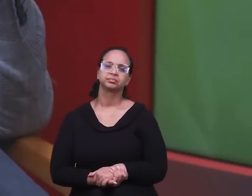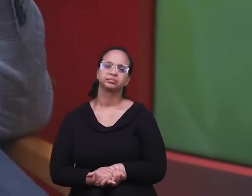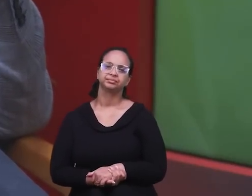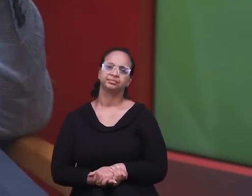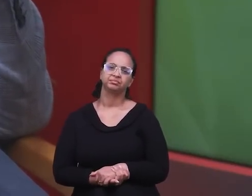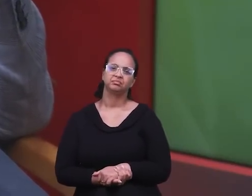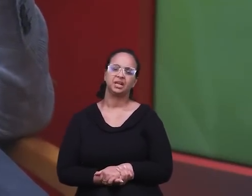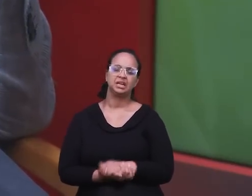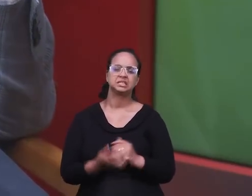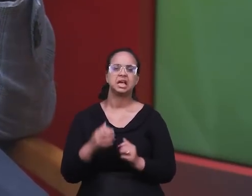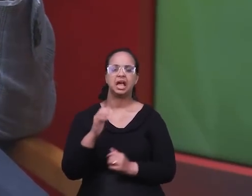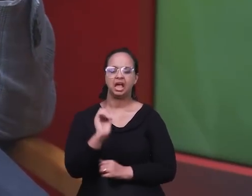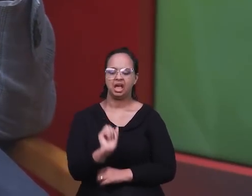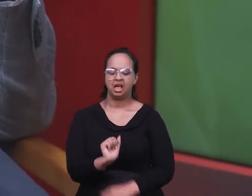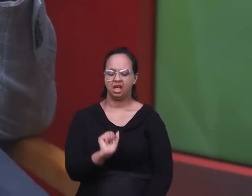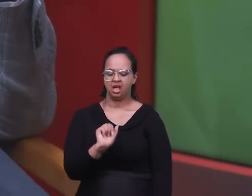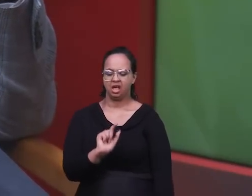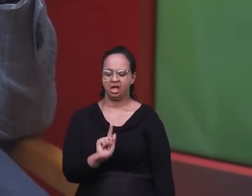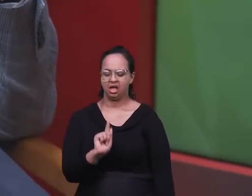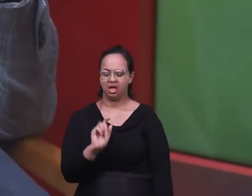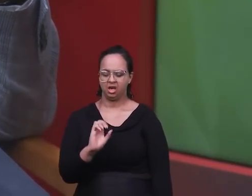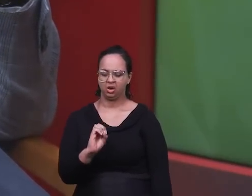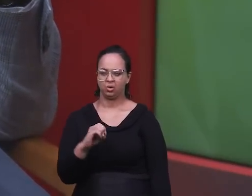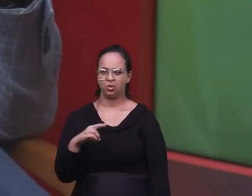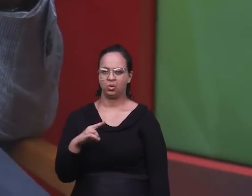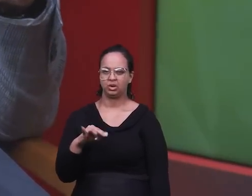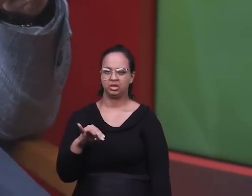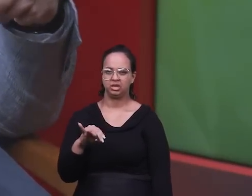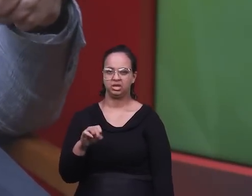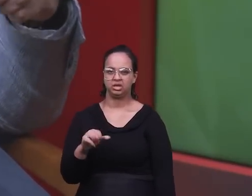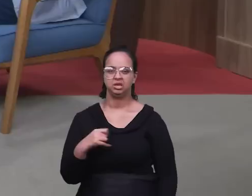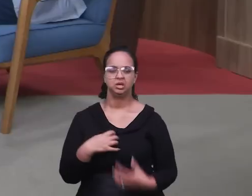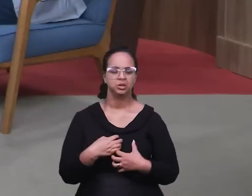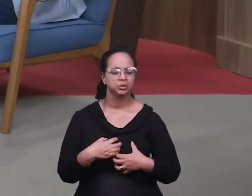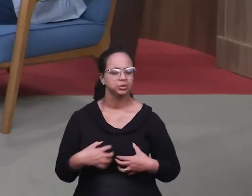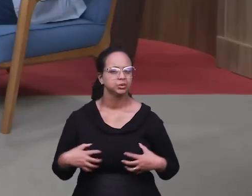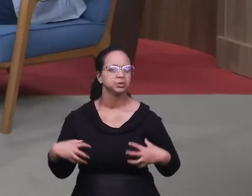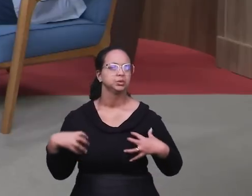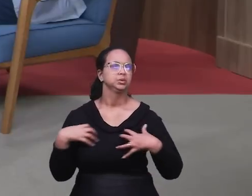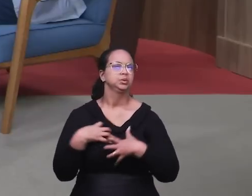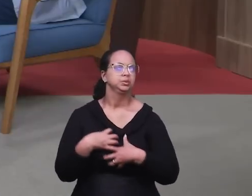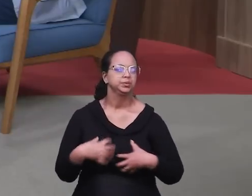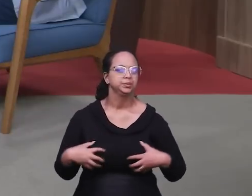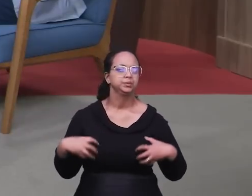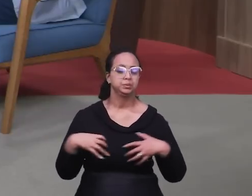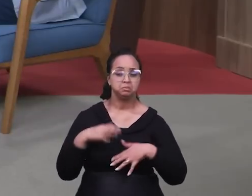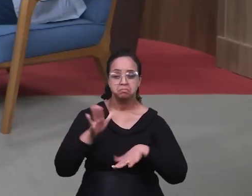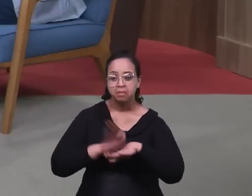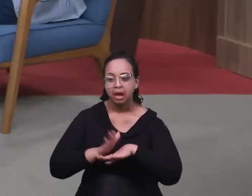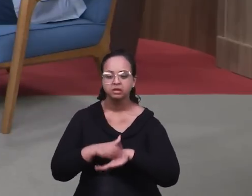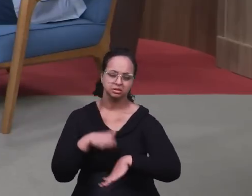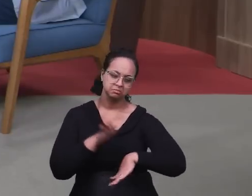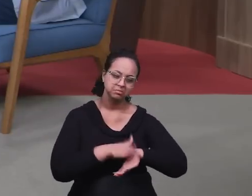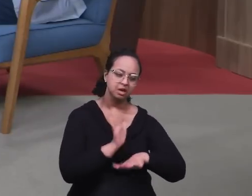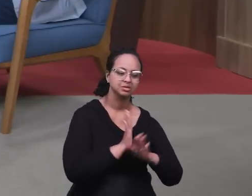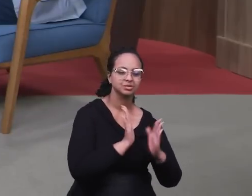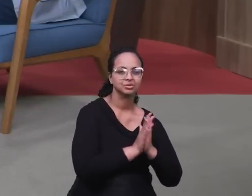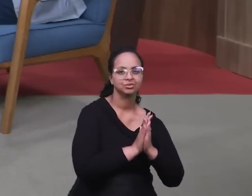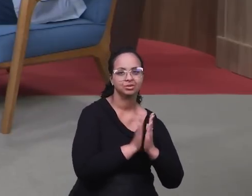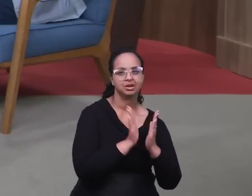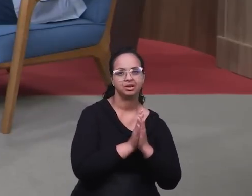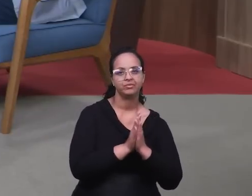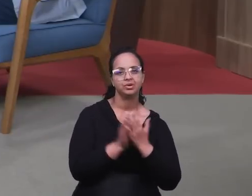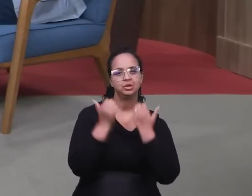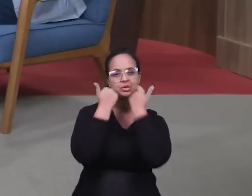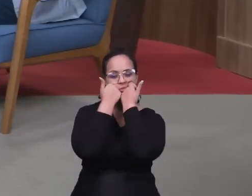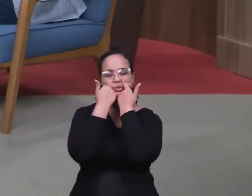né, e posto em agonia, quanto mais agonia, mas ele orava.